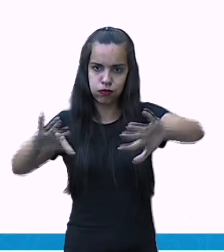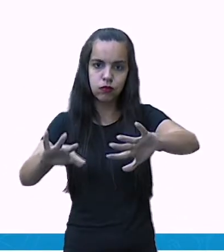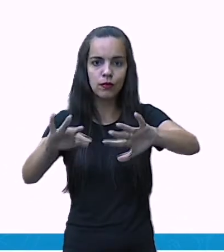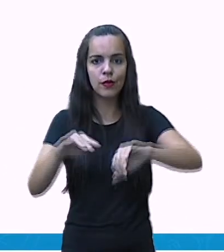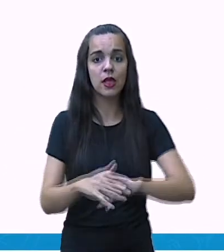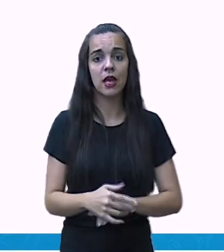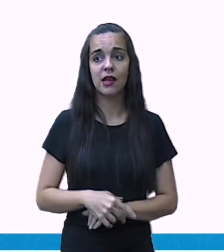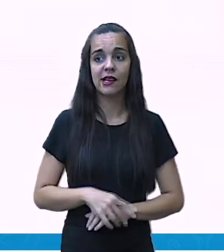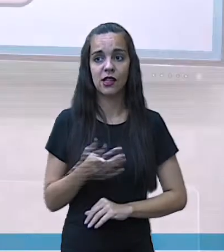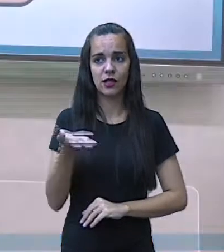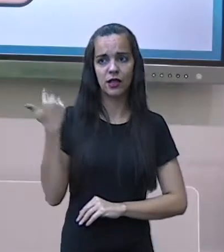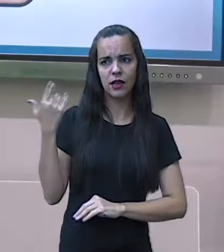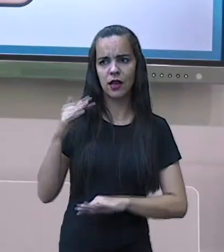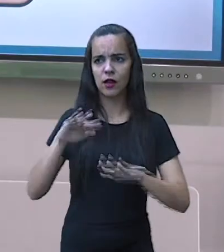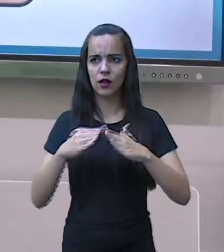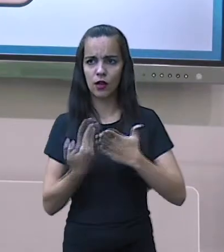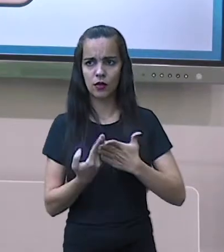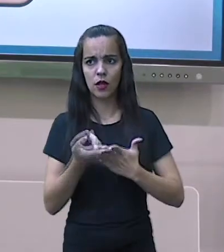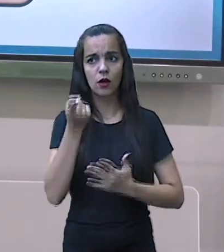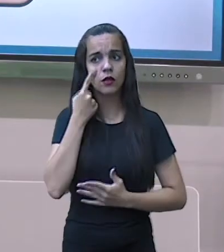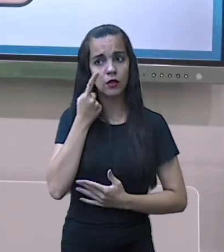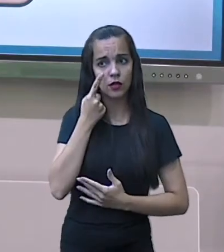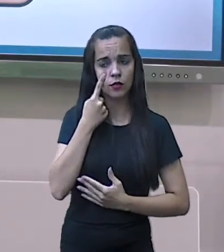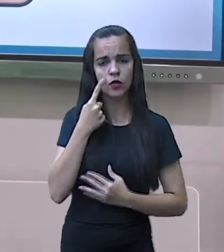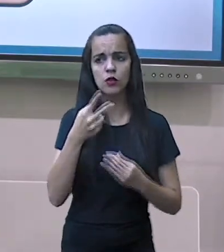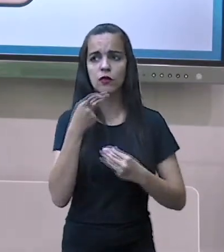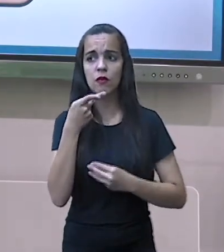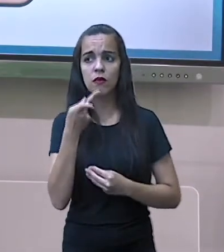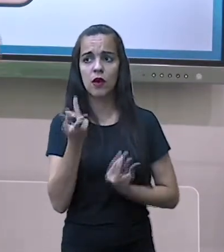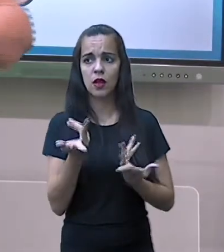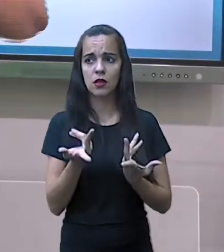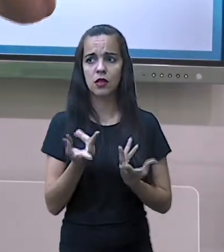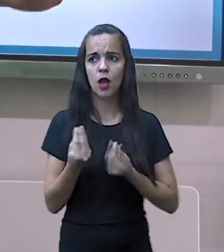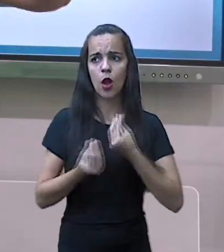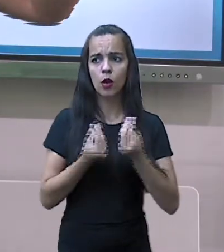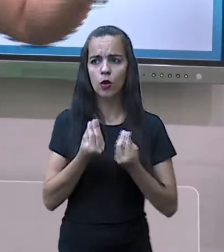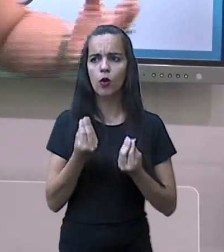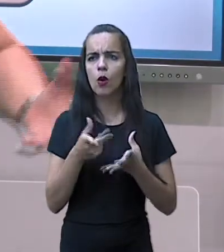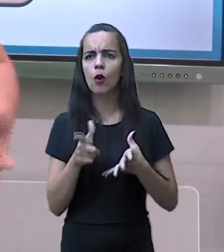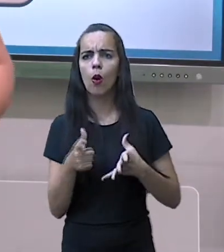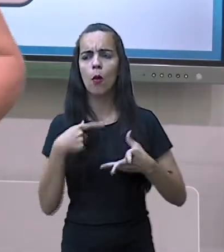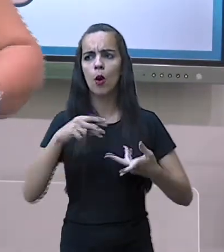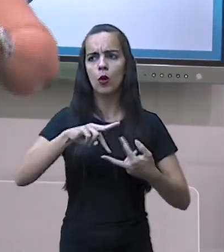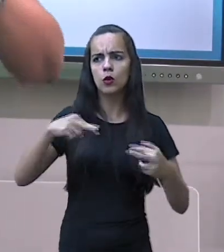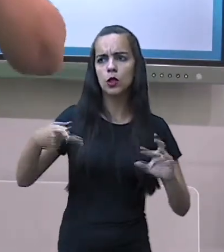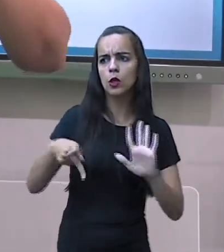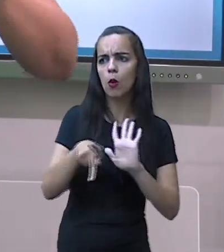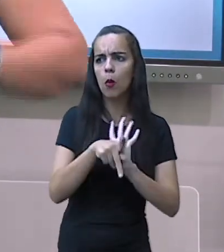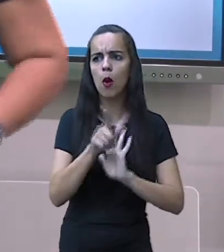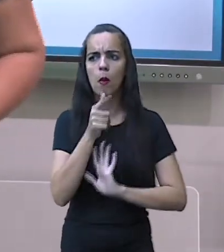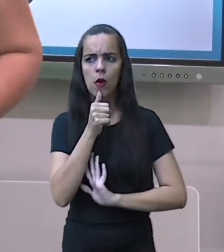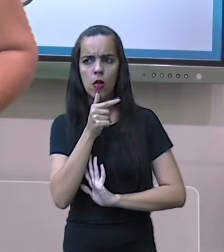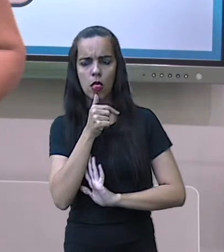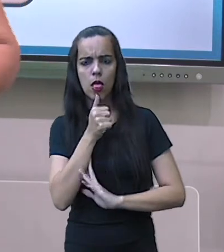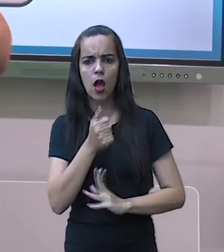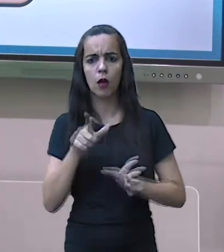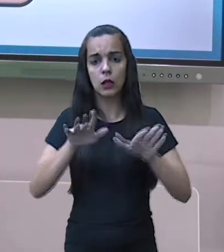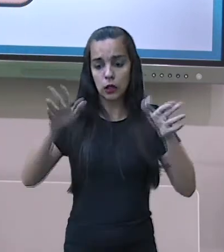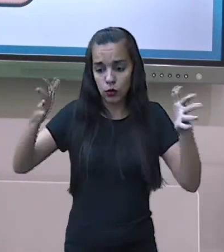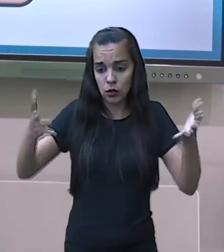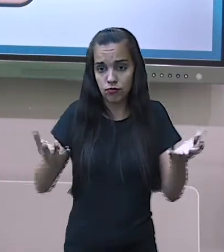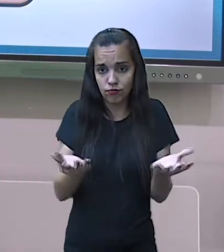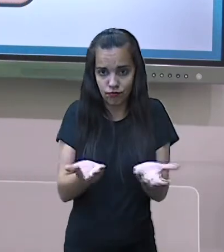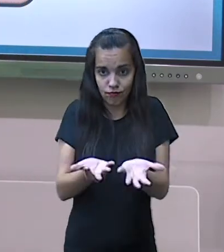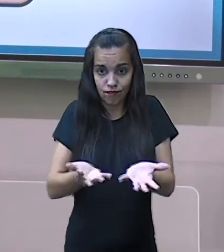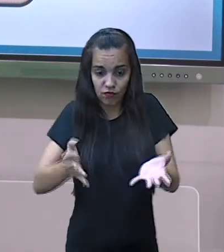outra aula, nós vamos ter ainda uma outra aula falando sobre esse ciclo, né, da água, sobre a hidrografia, e aí